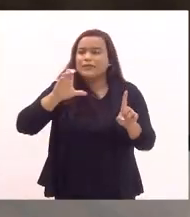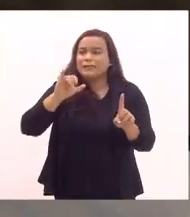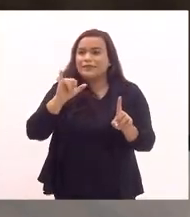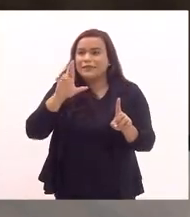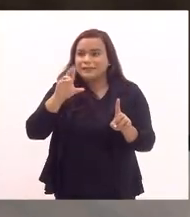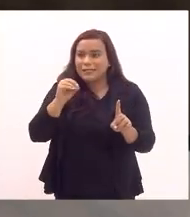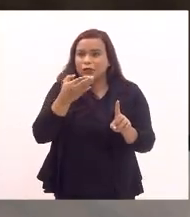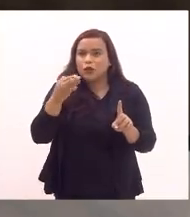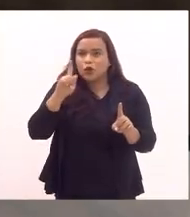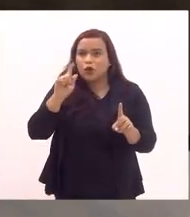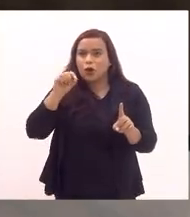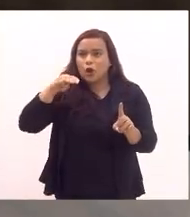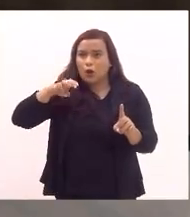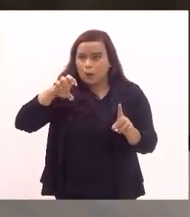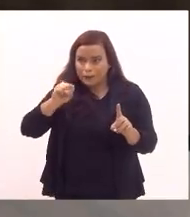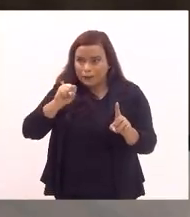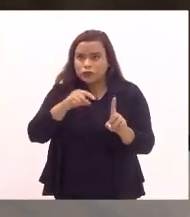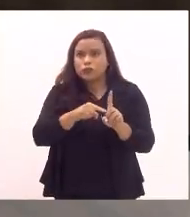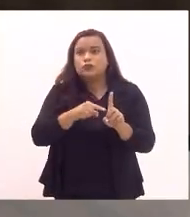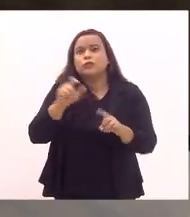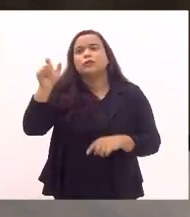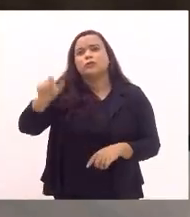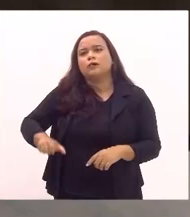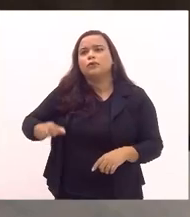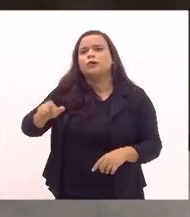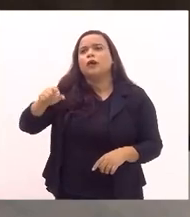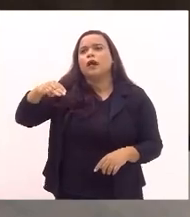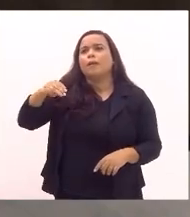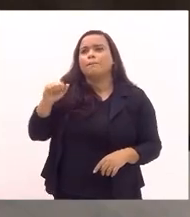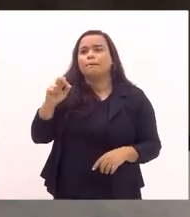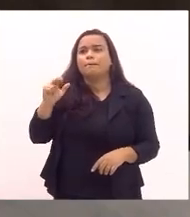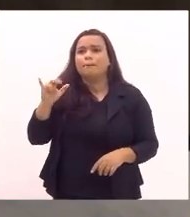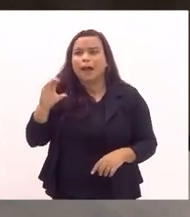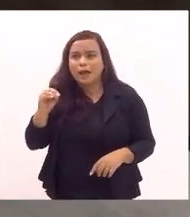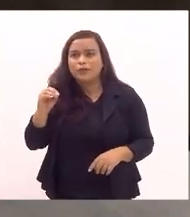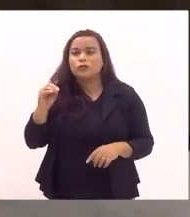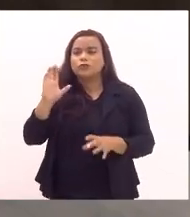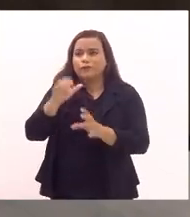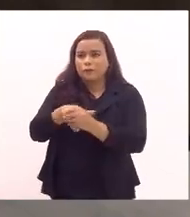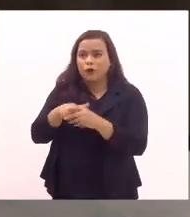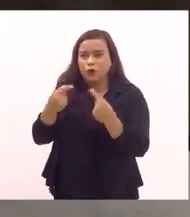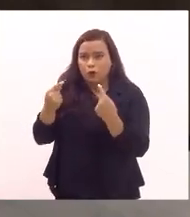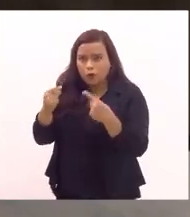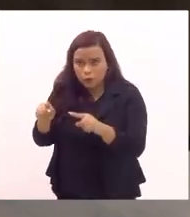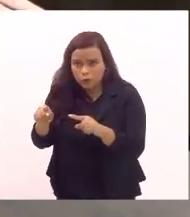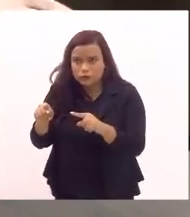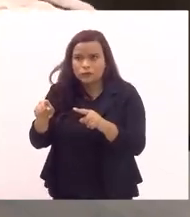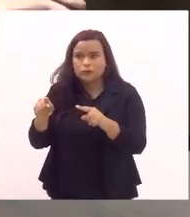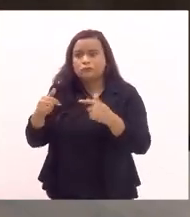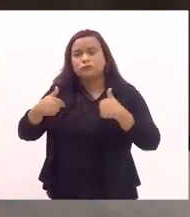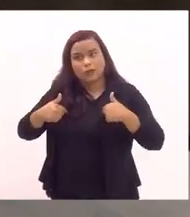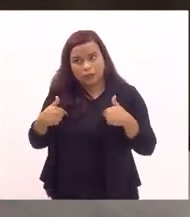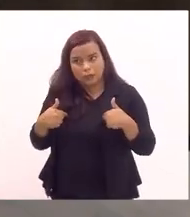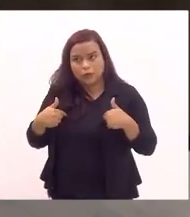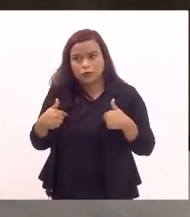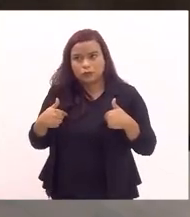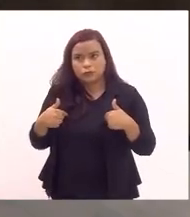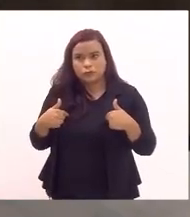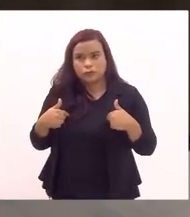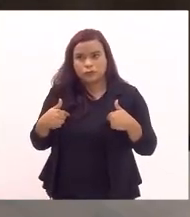Deputado Márcio Gualberto votou contra o que eu